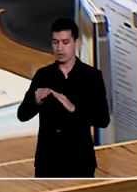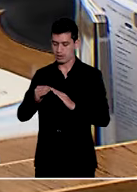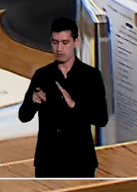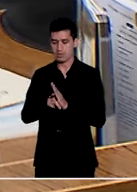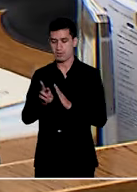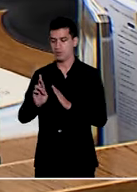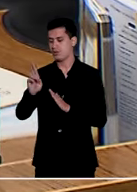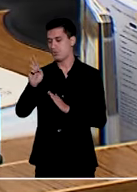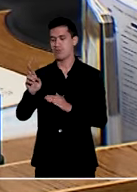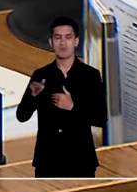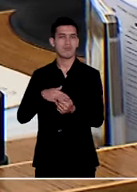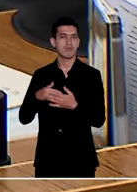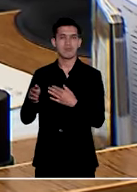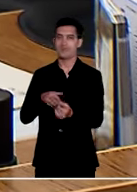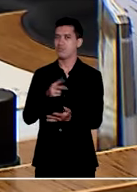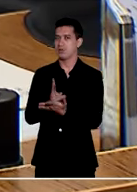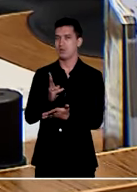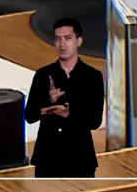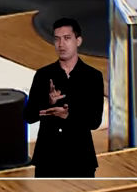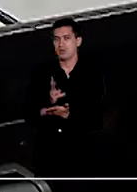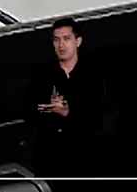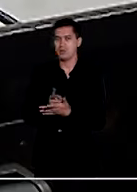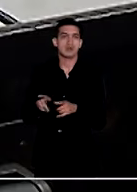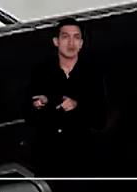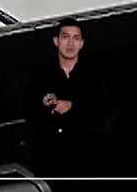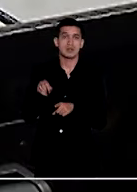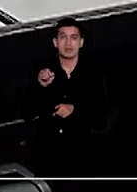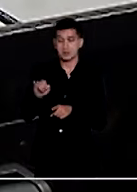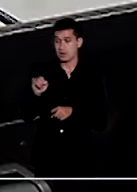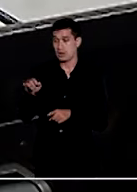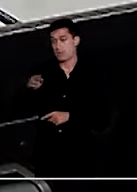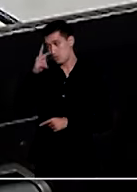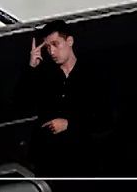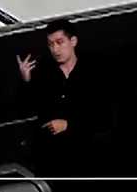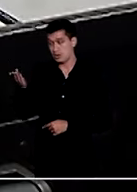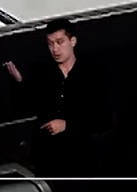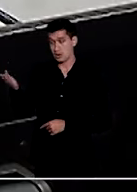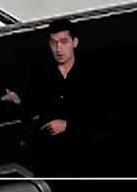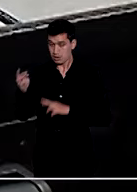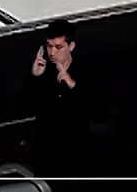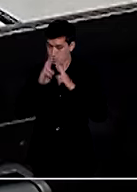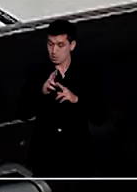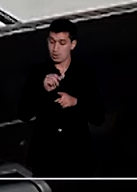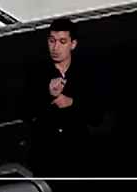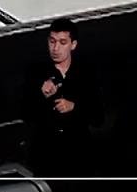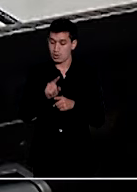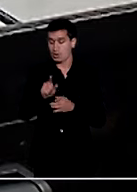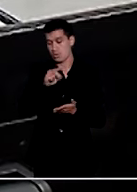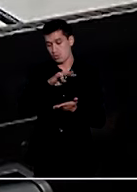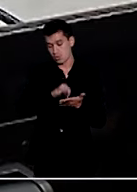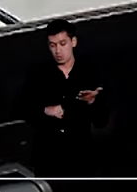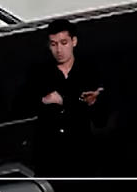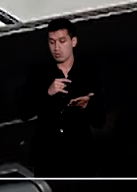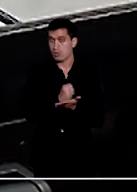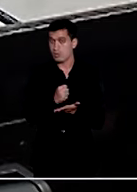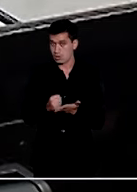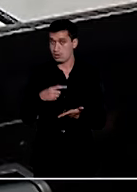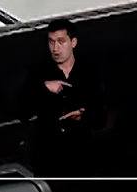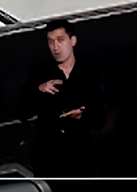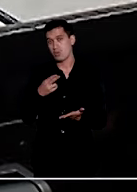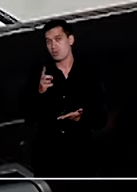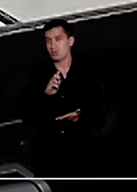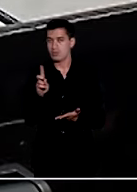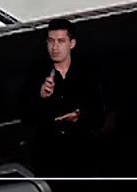daquele que durante a vigência do contrato de locação respeitou todas as condições pactuadas obtendo ao final decisão